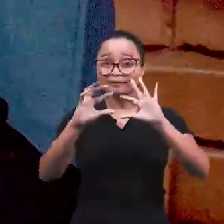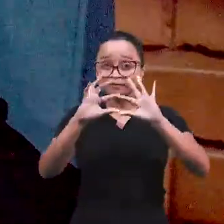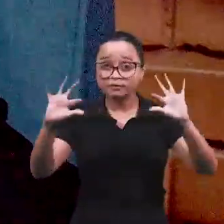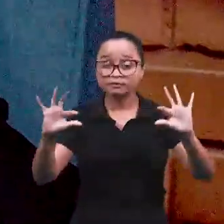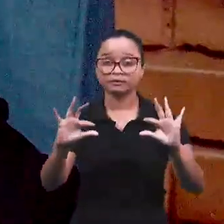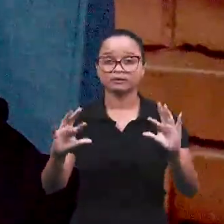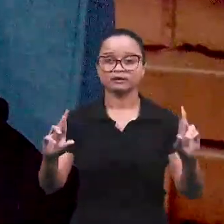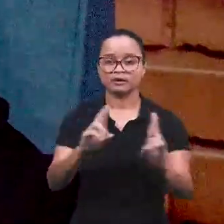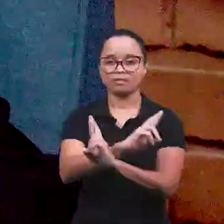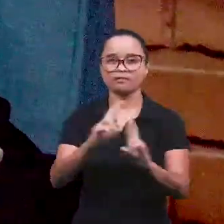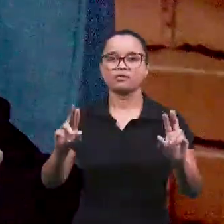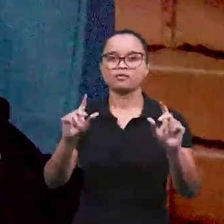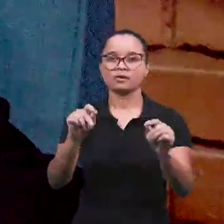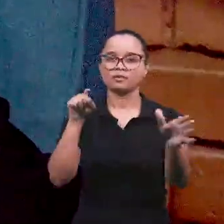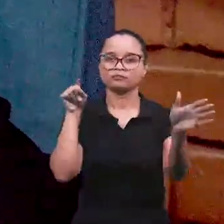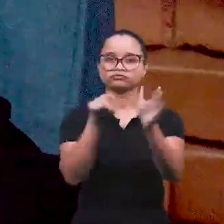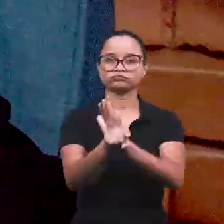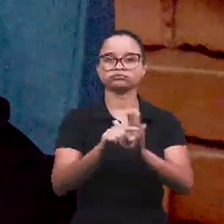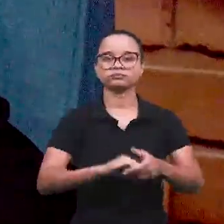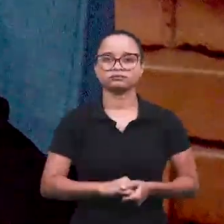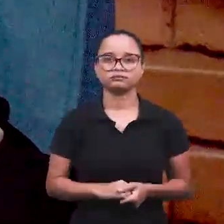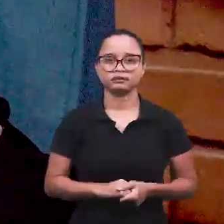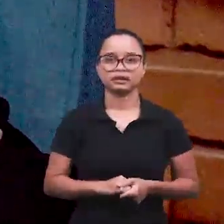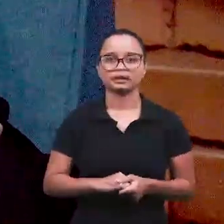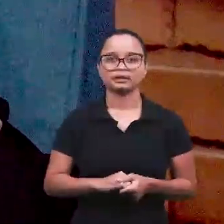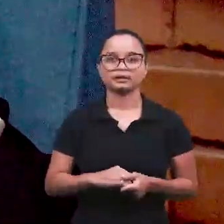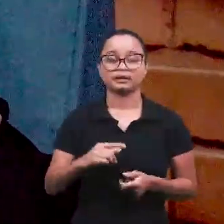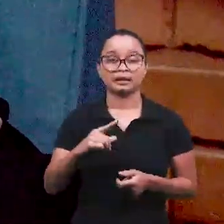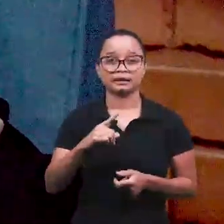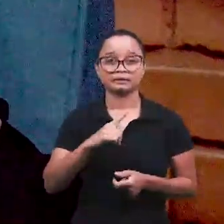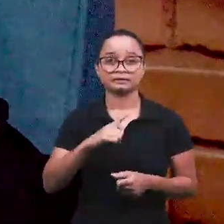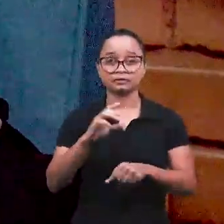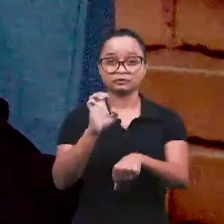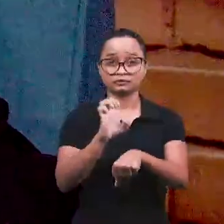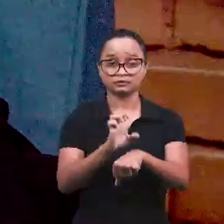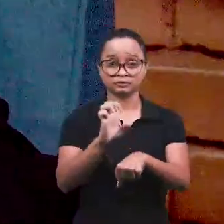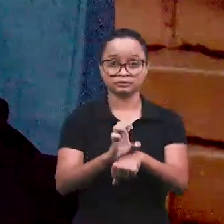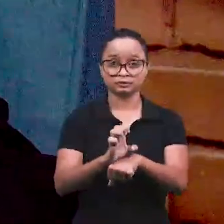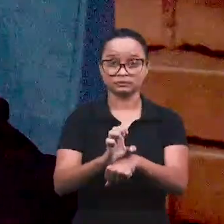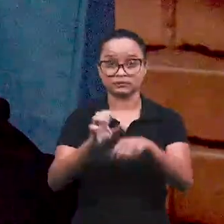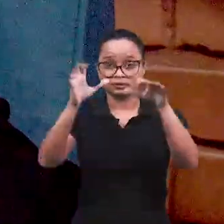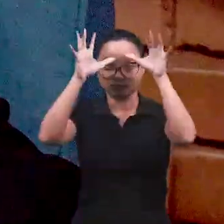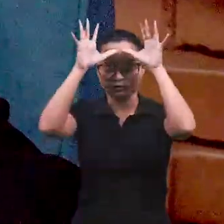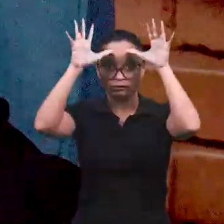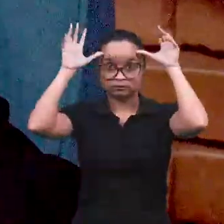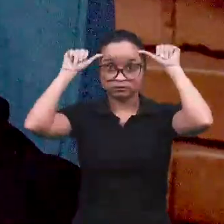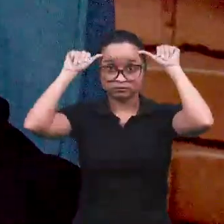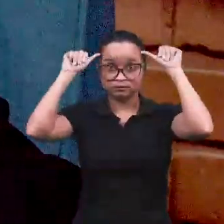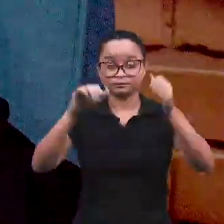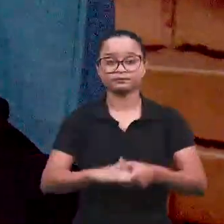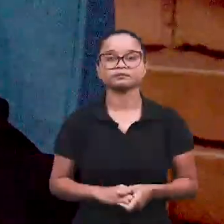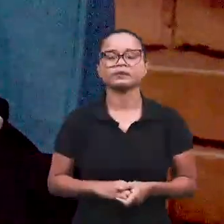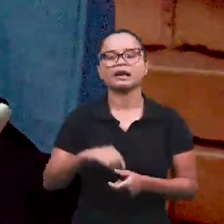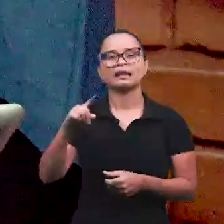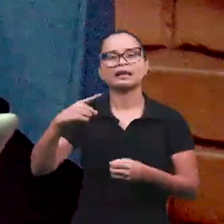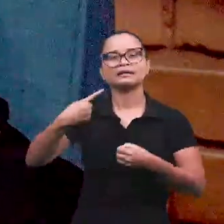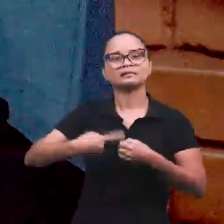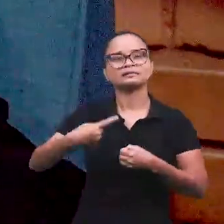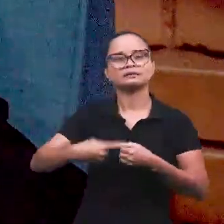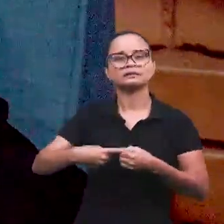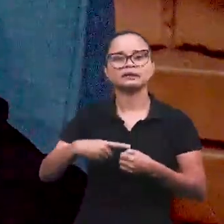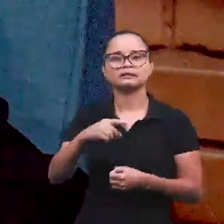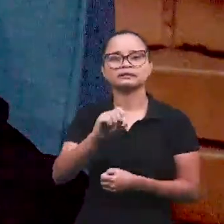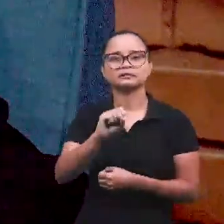esta primeira pergunta. E é uma frase que vem do estado do Amazonas, a nossa igreja lá na